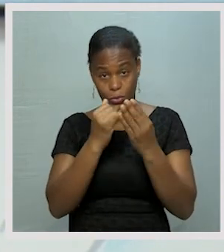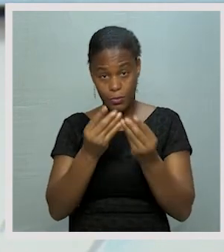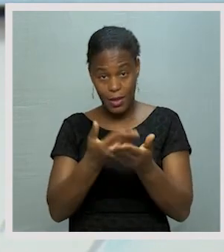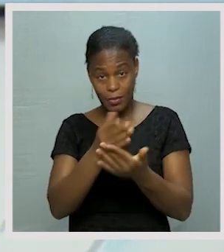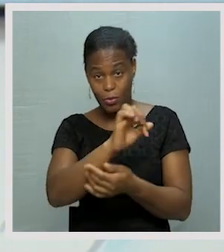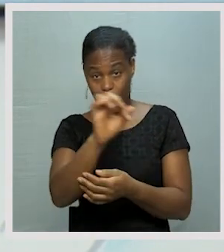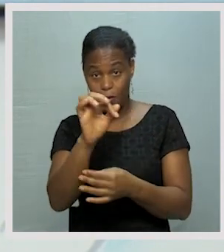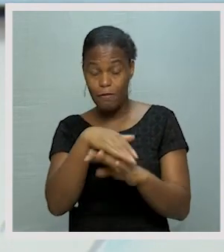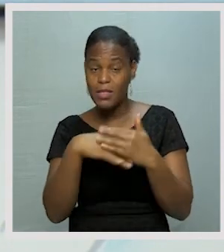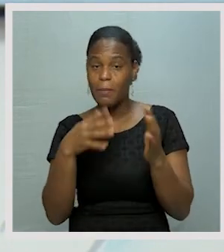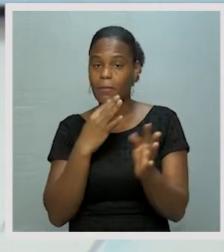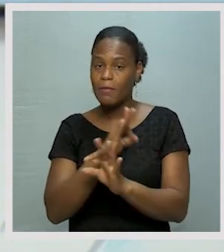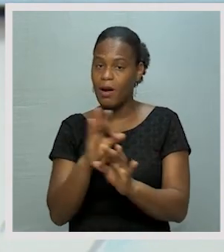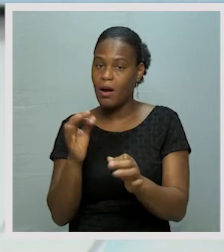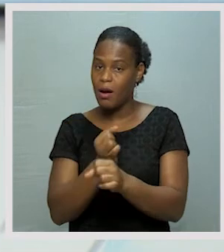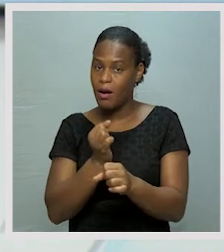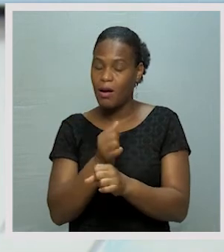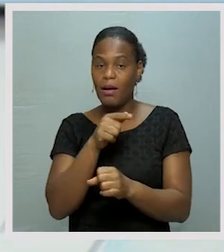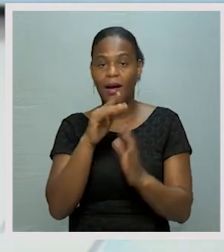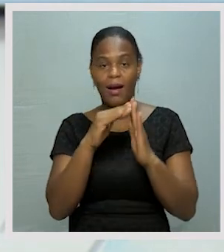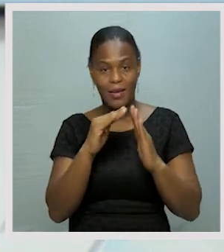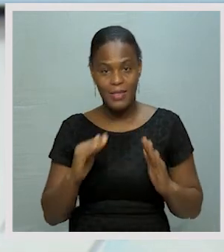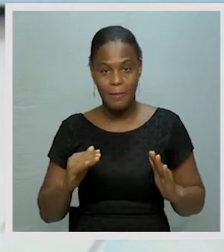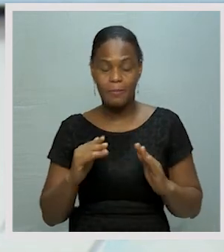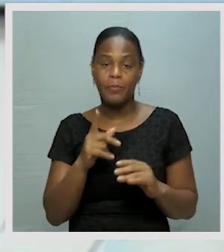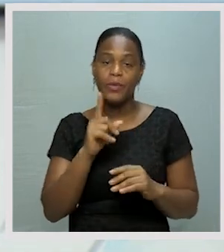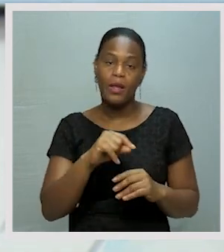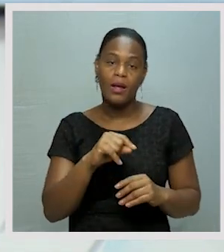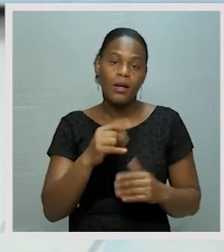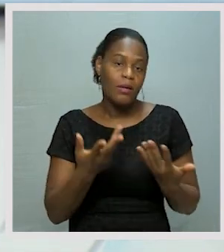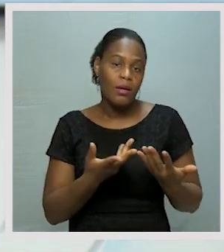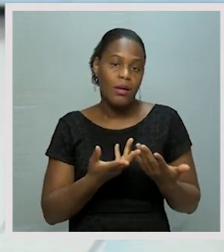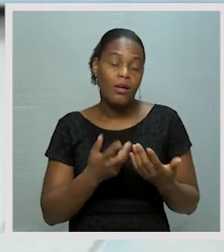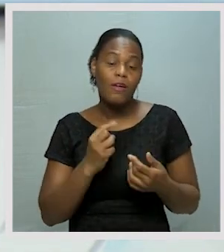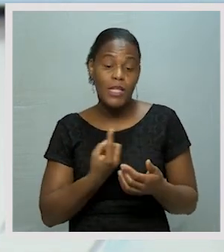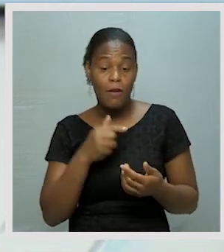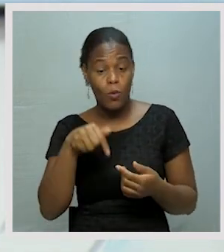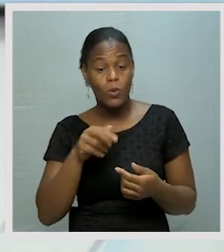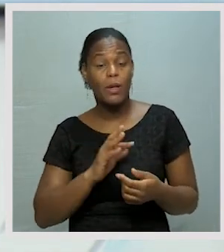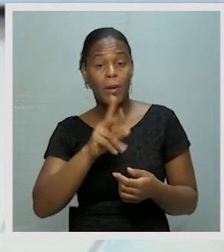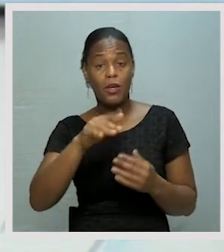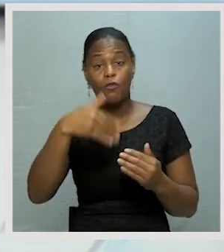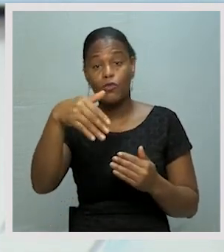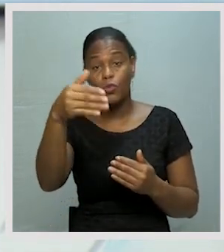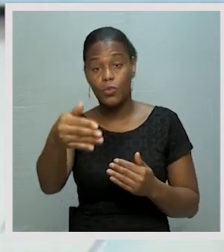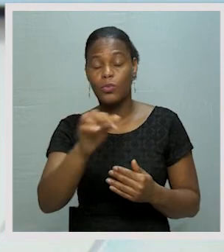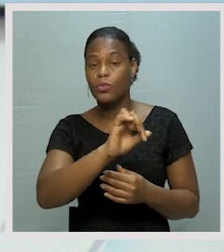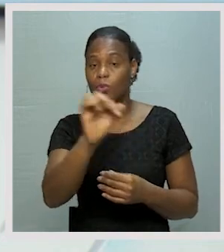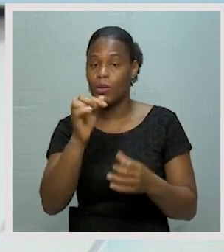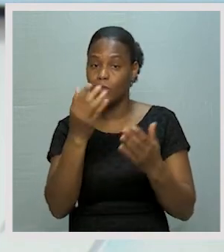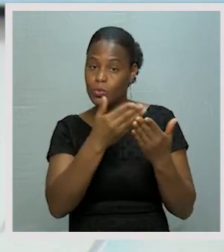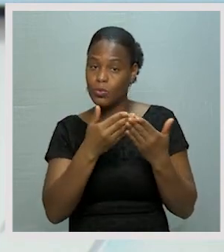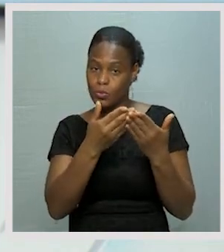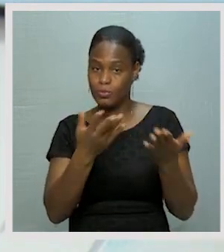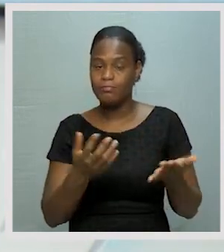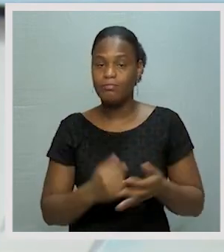dar ferramentas para vocês fazerem um excelente trabalho ali em casa e certamente que servirá hoje, amanhã e futuramente no